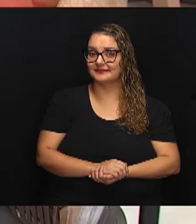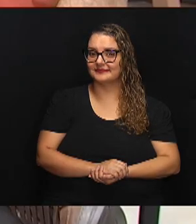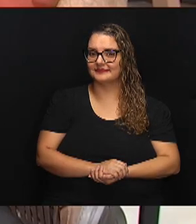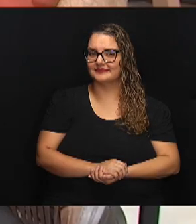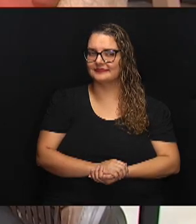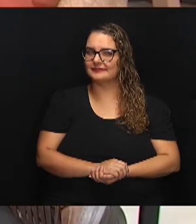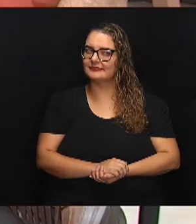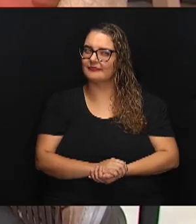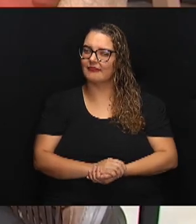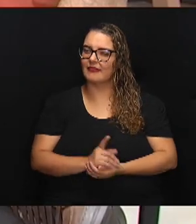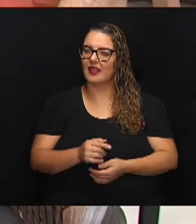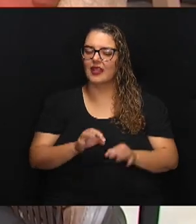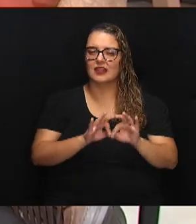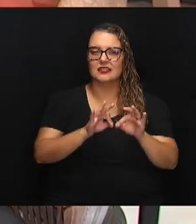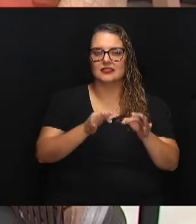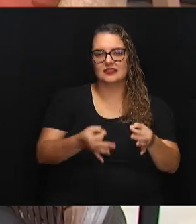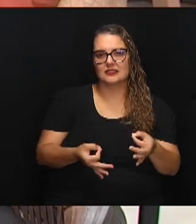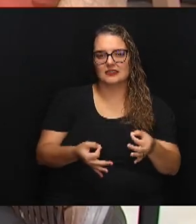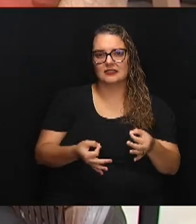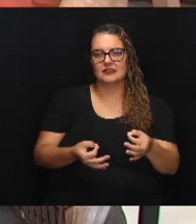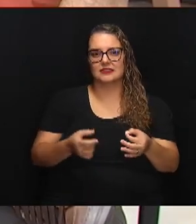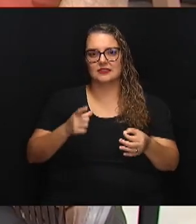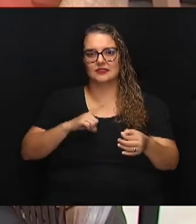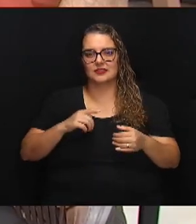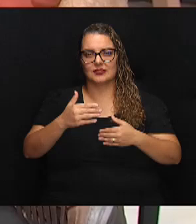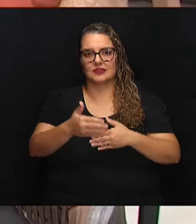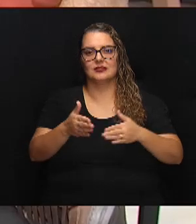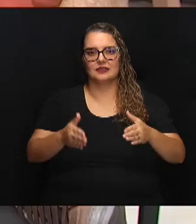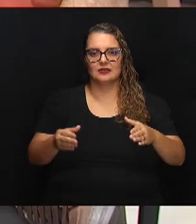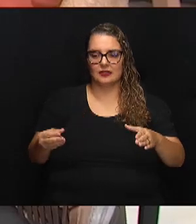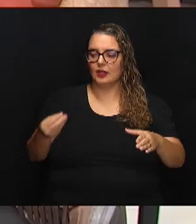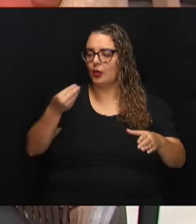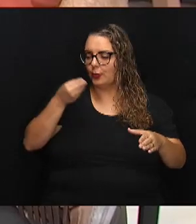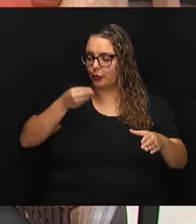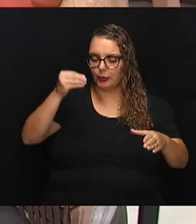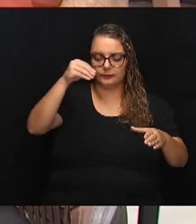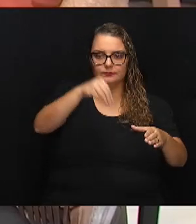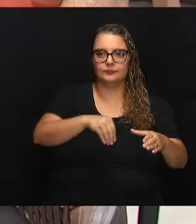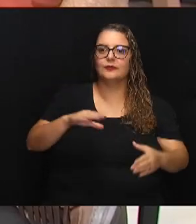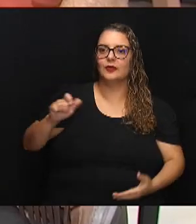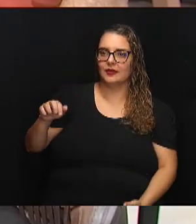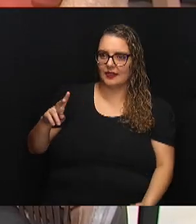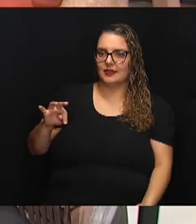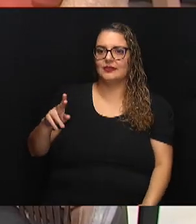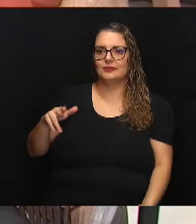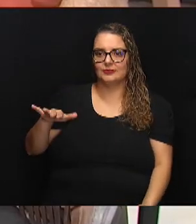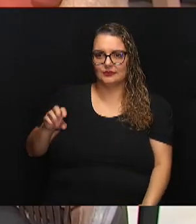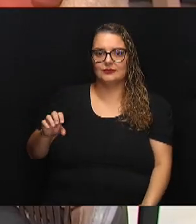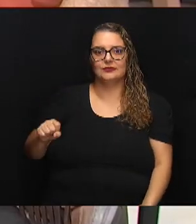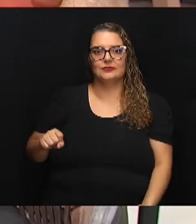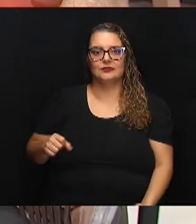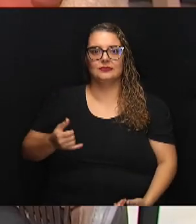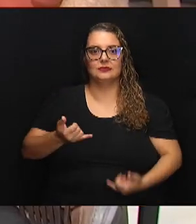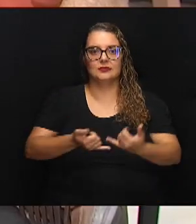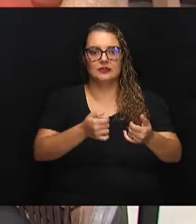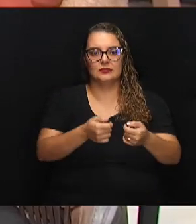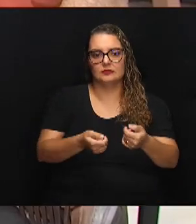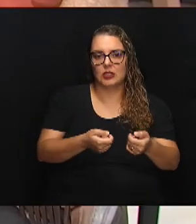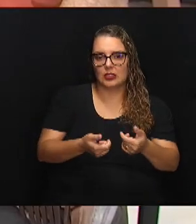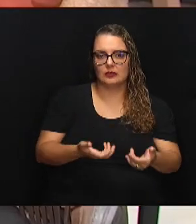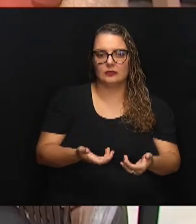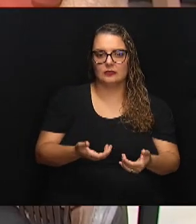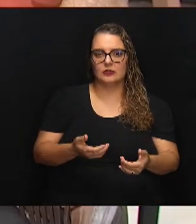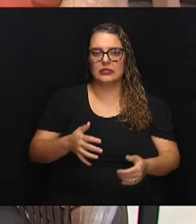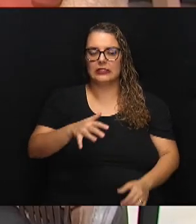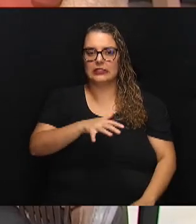Aparentemente era um jogo simples, tinha aquelas caixinhas, né, que a gente colocava lá, os cartuchos para jogar. E esse